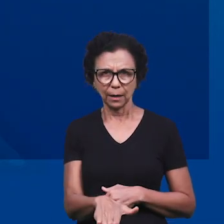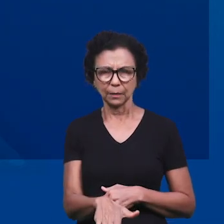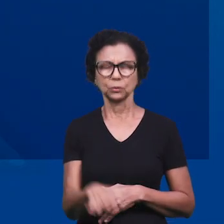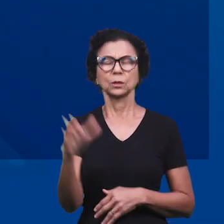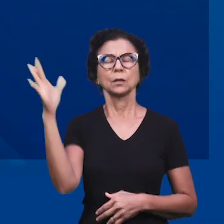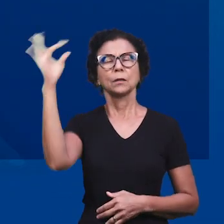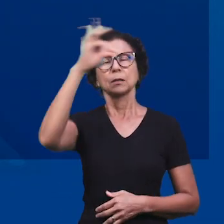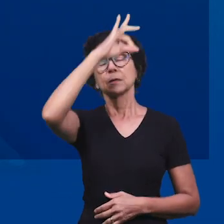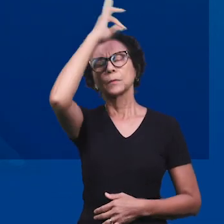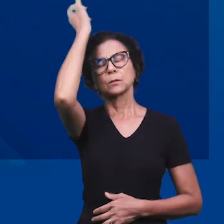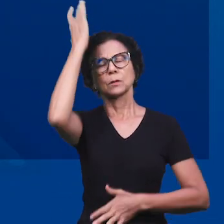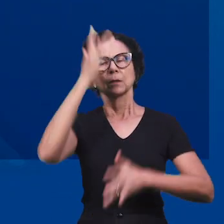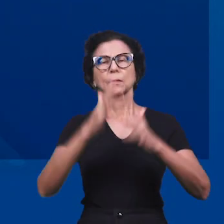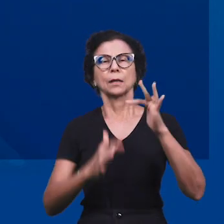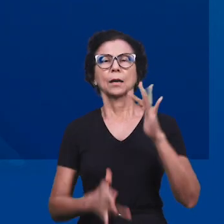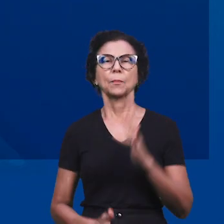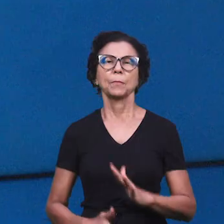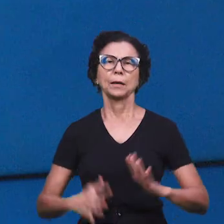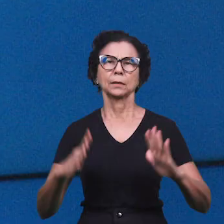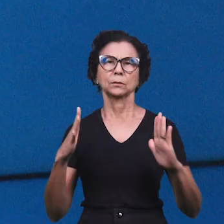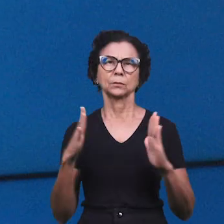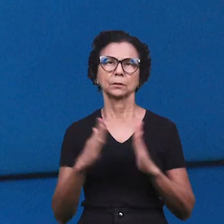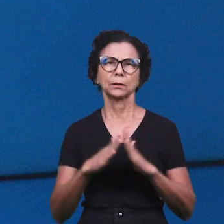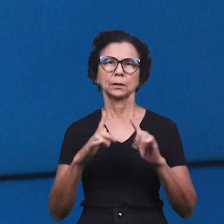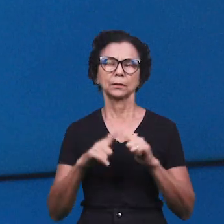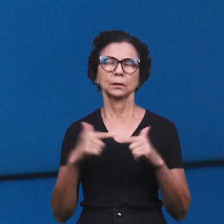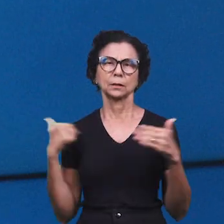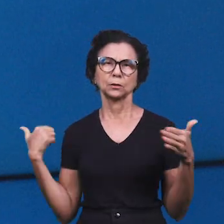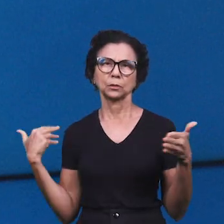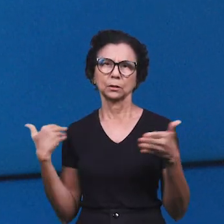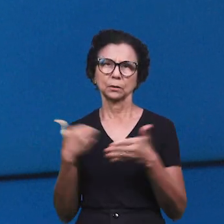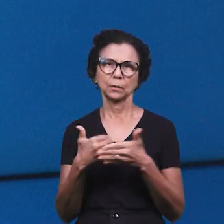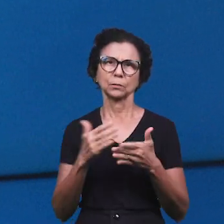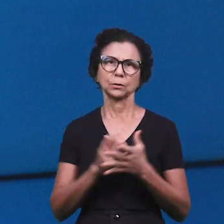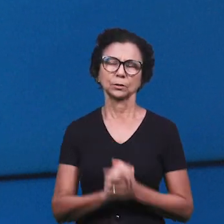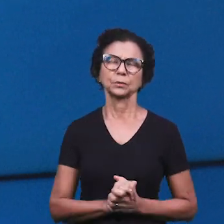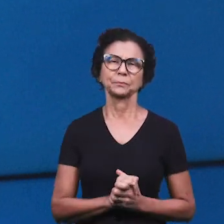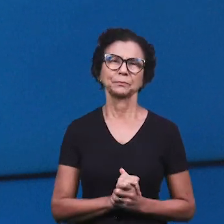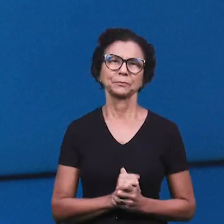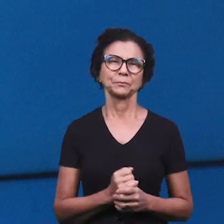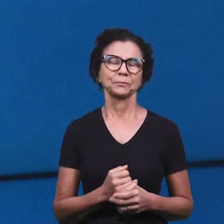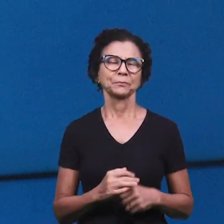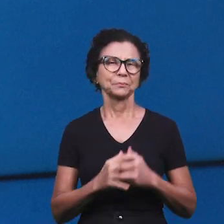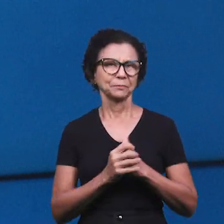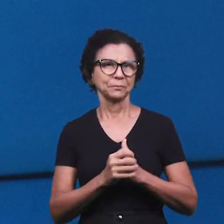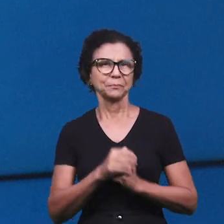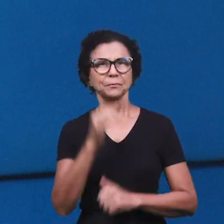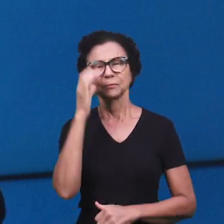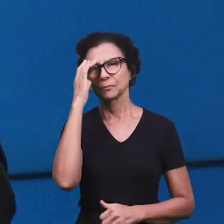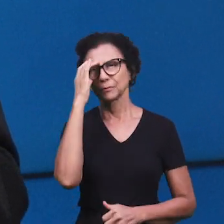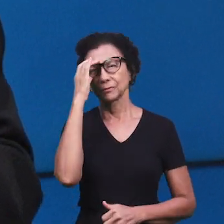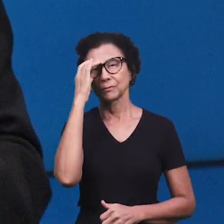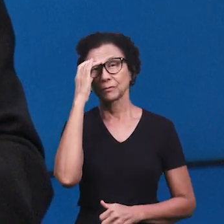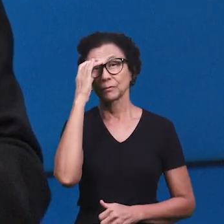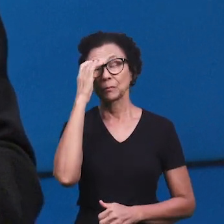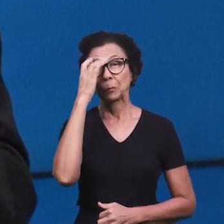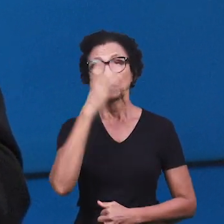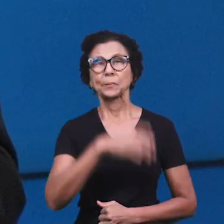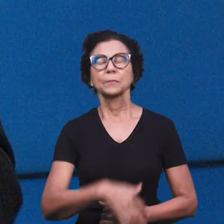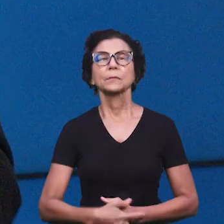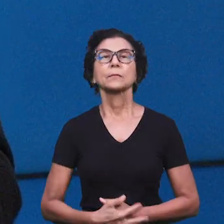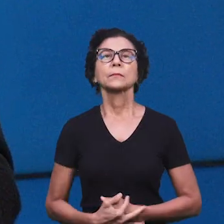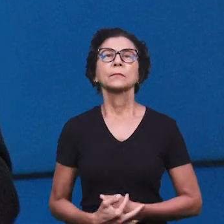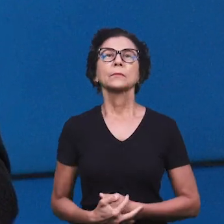para a colheita. Amém? A paz do Senhor Jesus. Amém, Lúcio. É normal, no próprio versículo, né, capítulo 2,